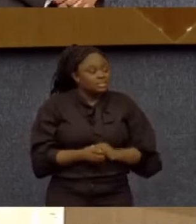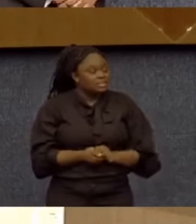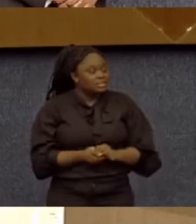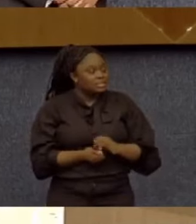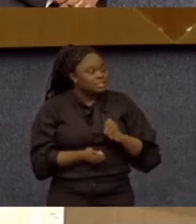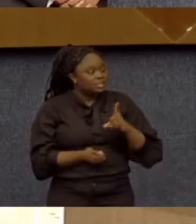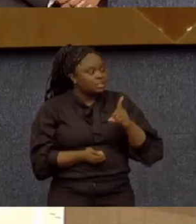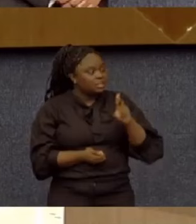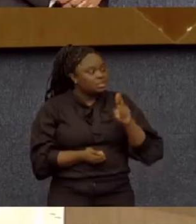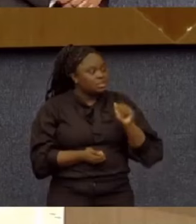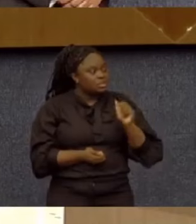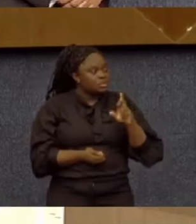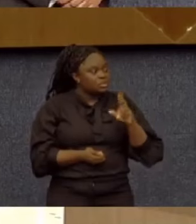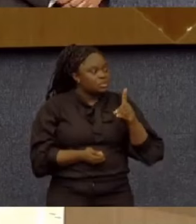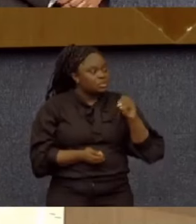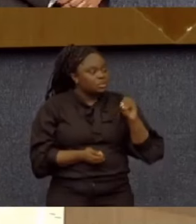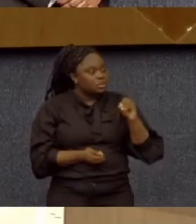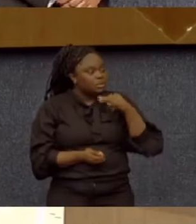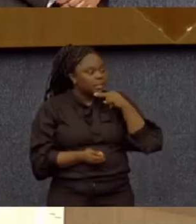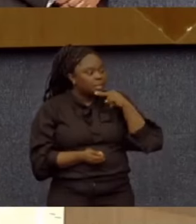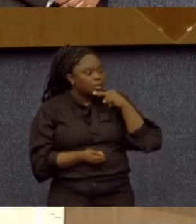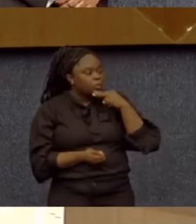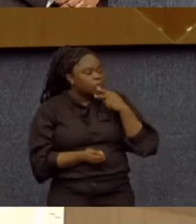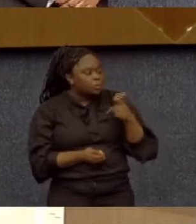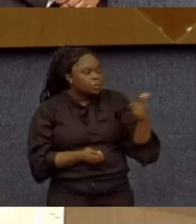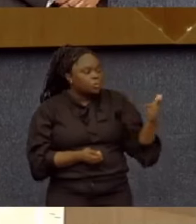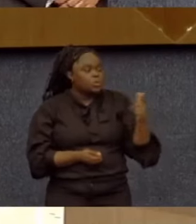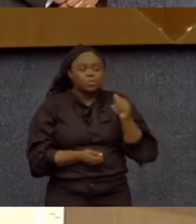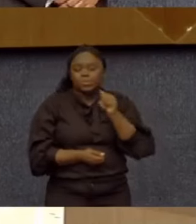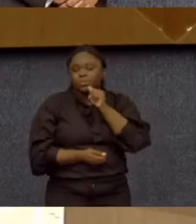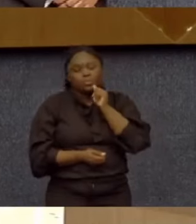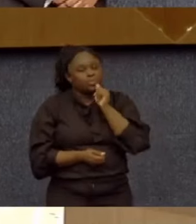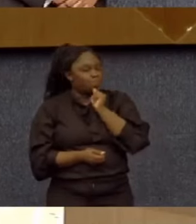Eduardo? Nenhum neto ainda?